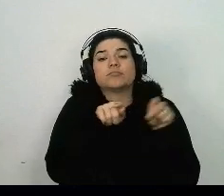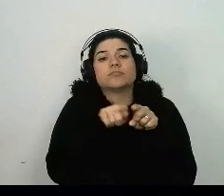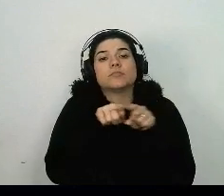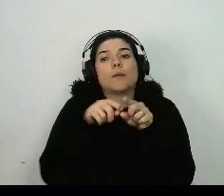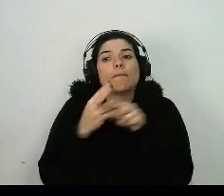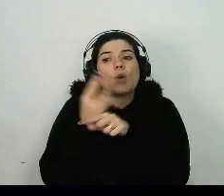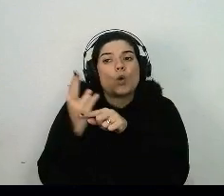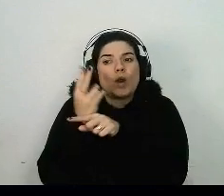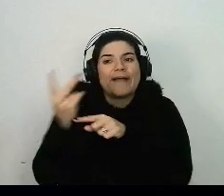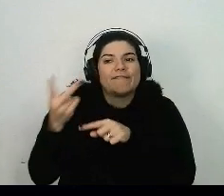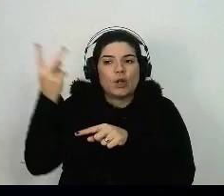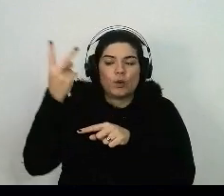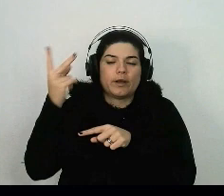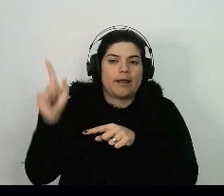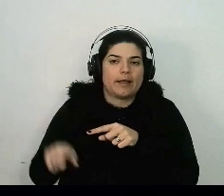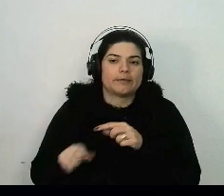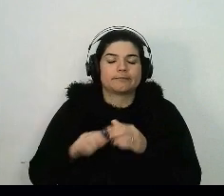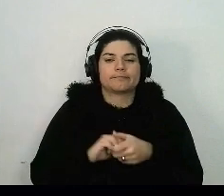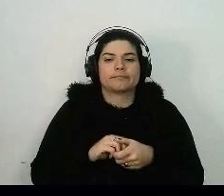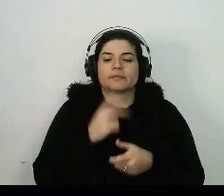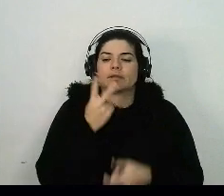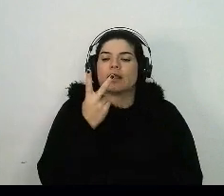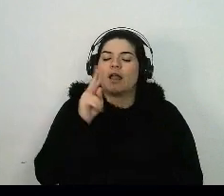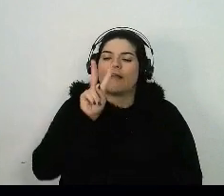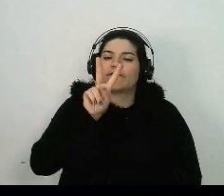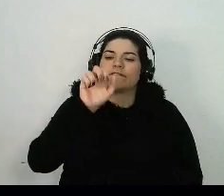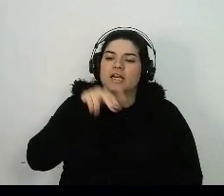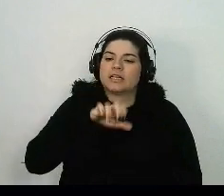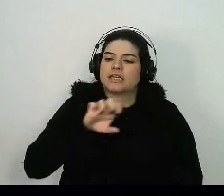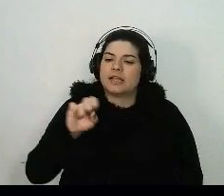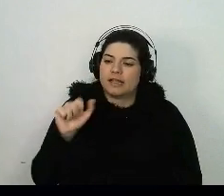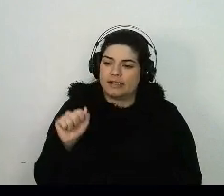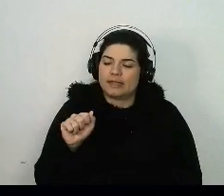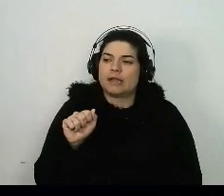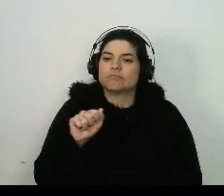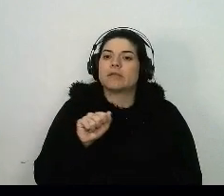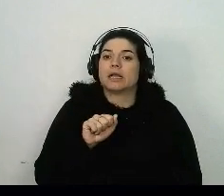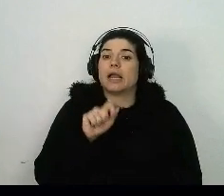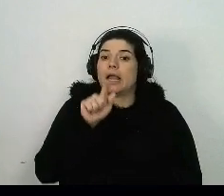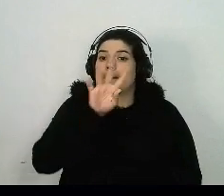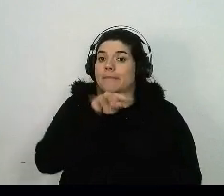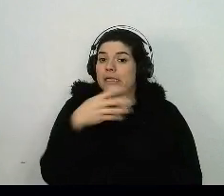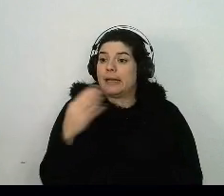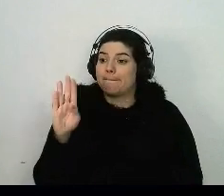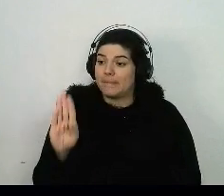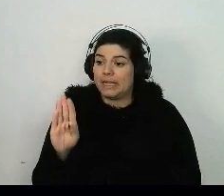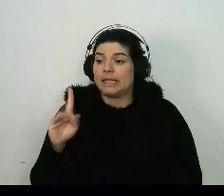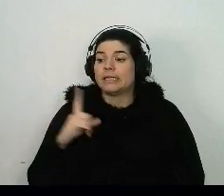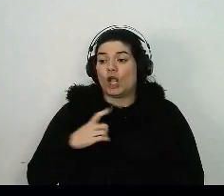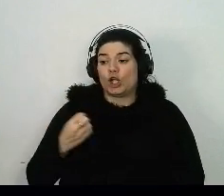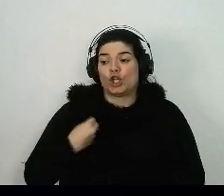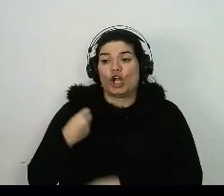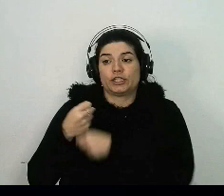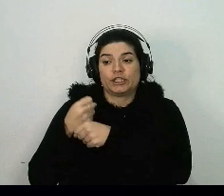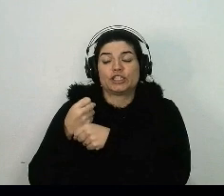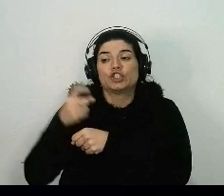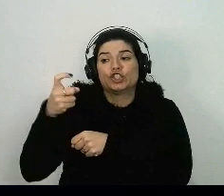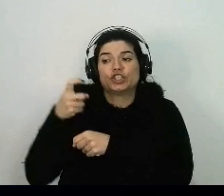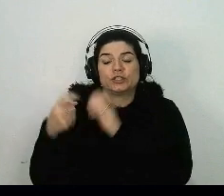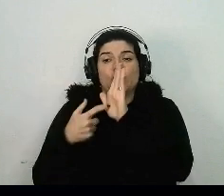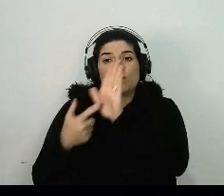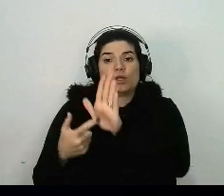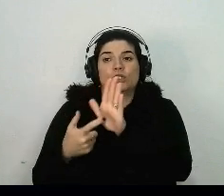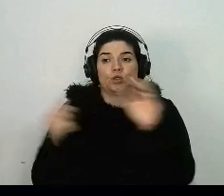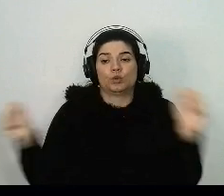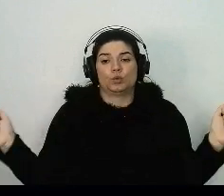valor Vanessa, onde a Vanessa da planilha B tem a nota X. E aí eu trago e junto essa informação.